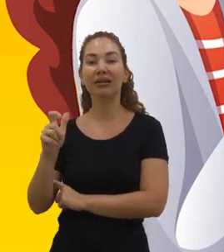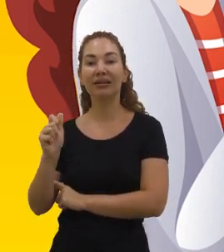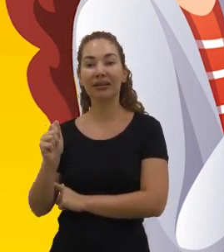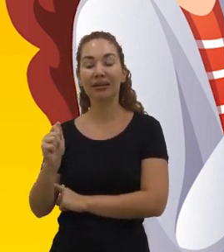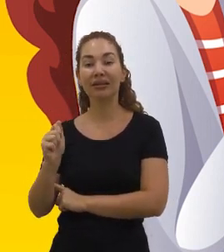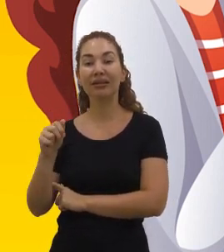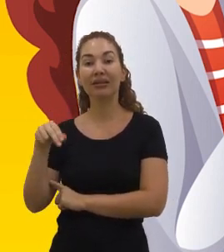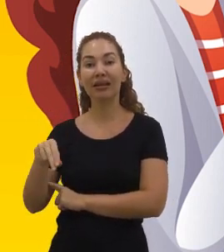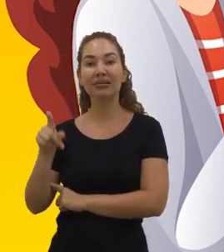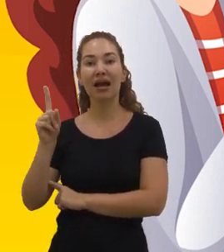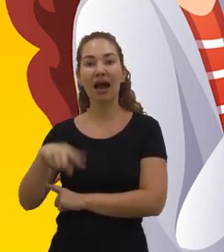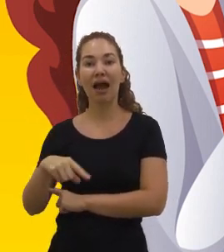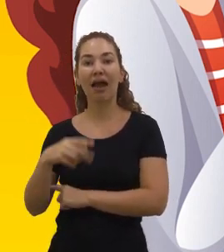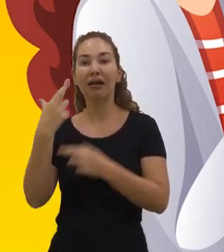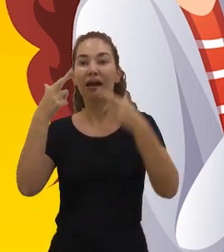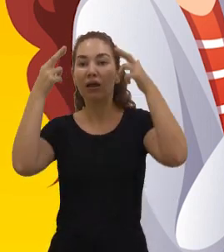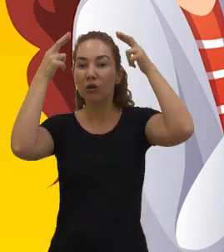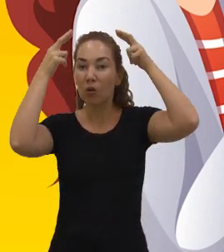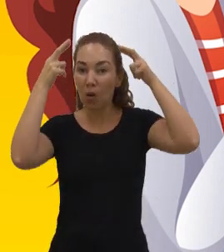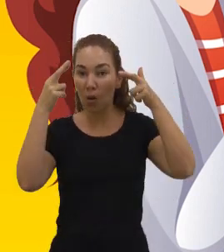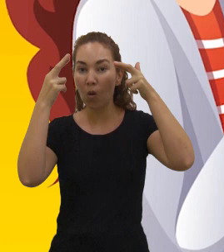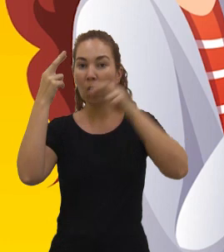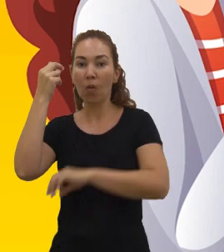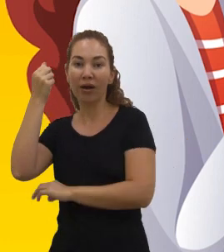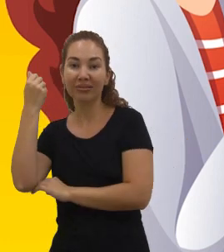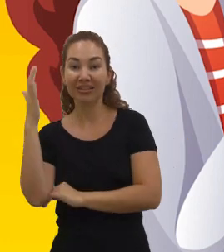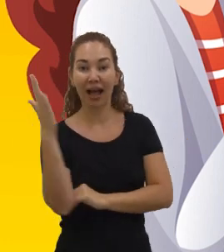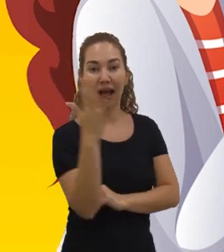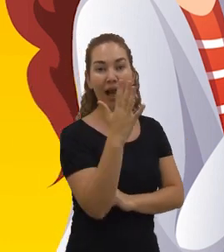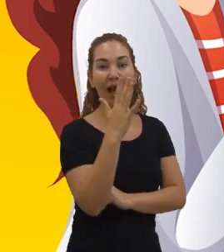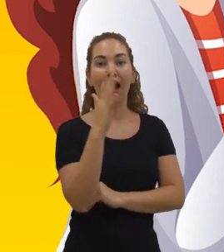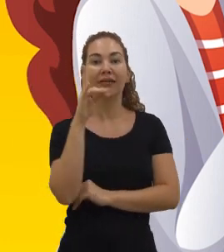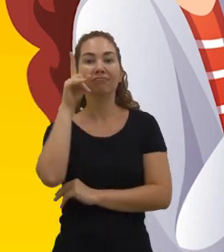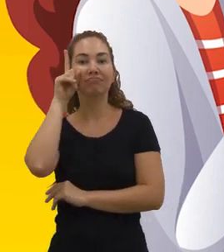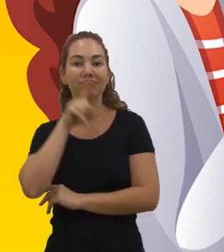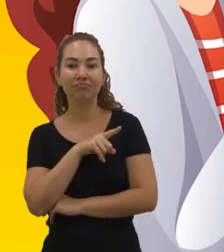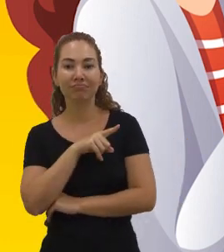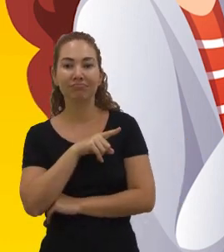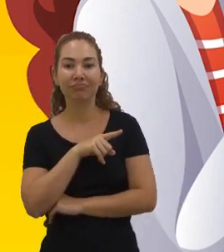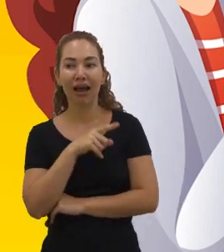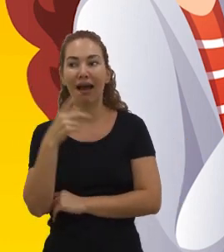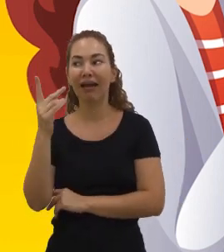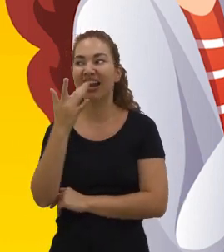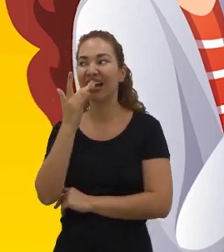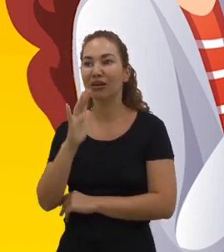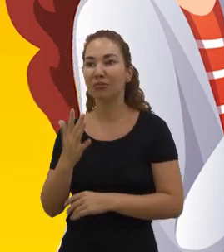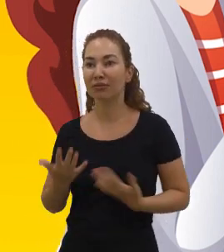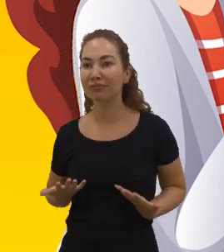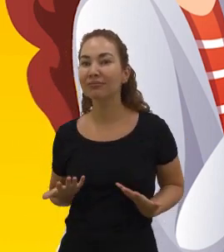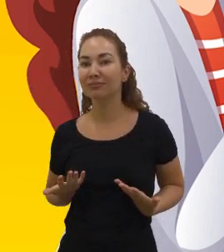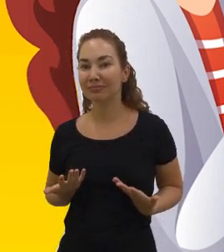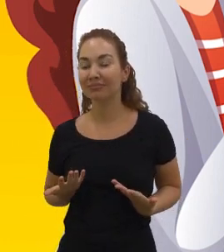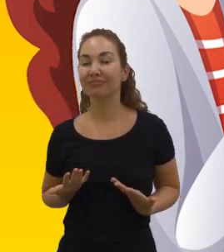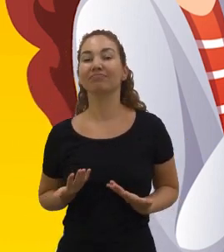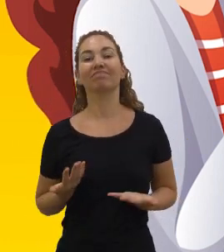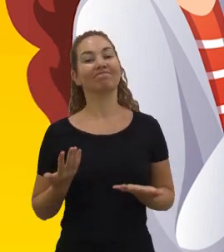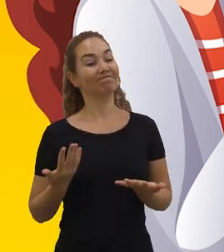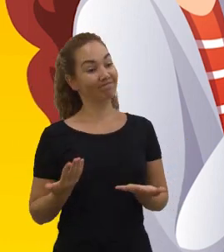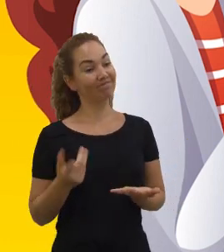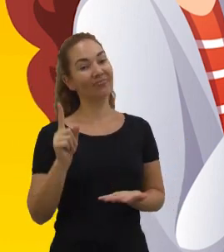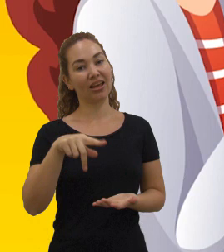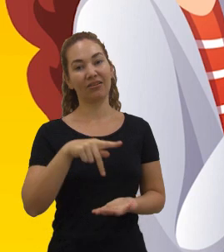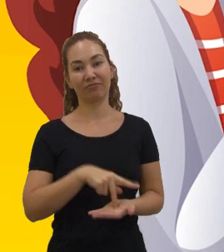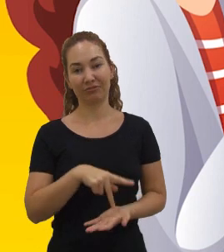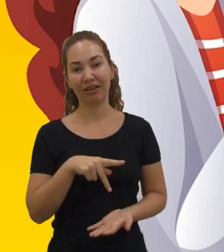África. Ele era branco, ele diz, assim, e, tipo, dá risada. Mas é forte, sabe? Porque...